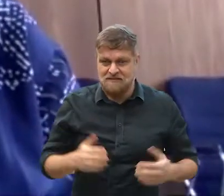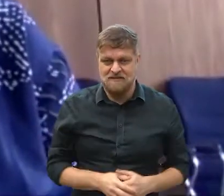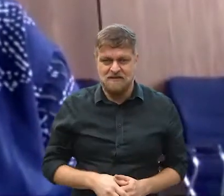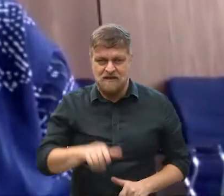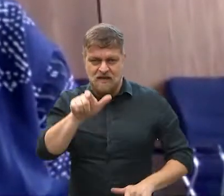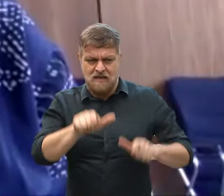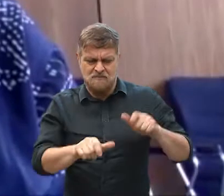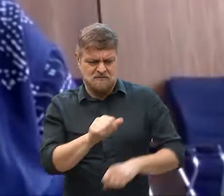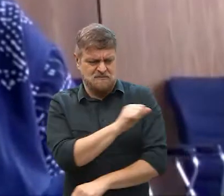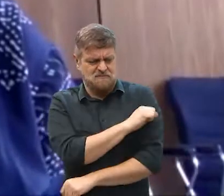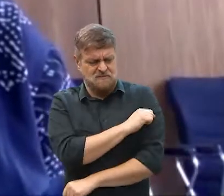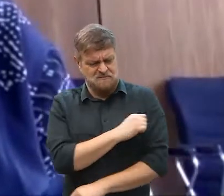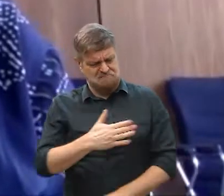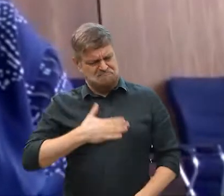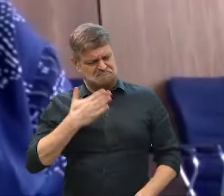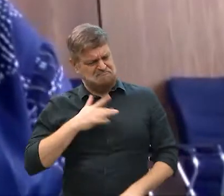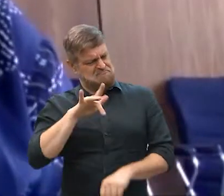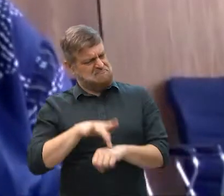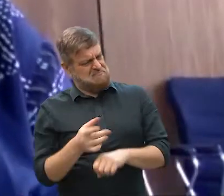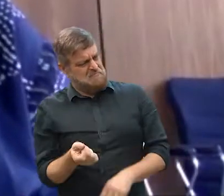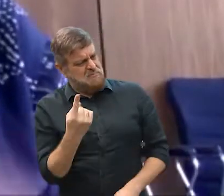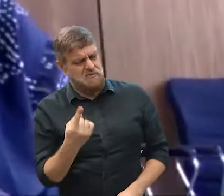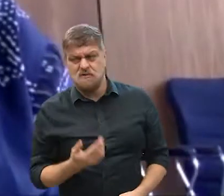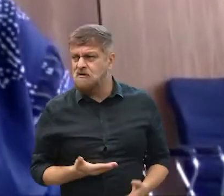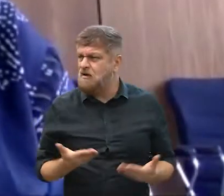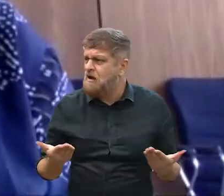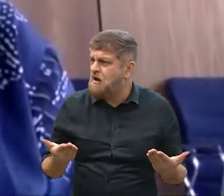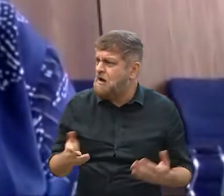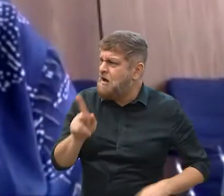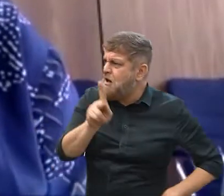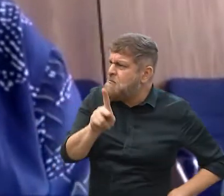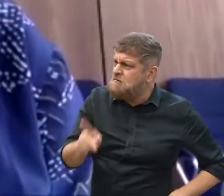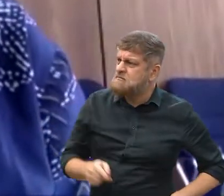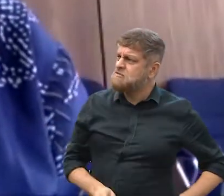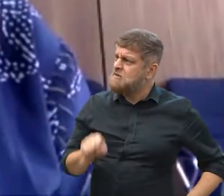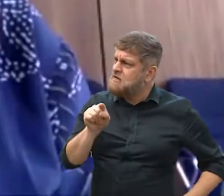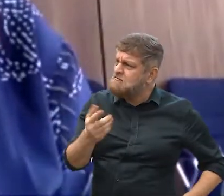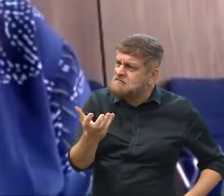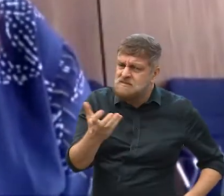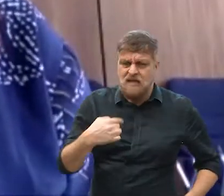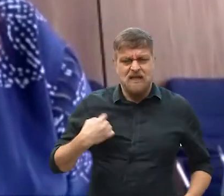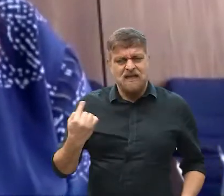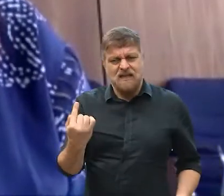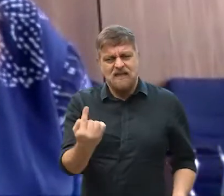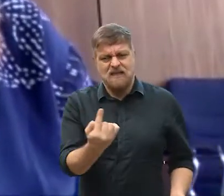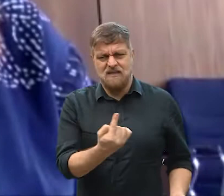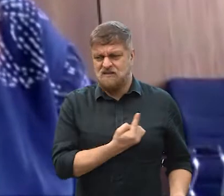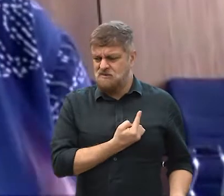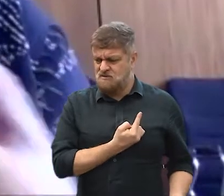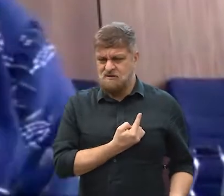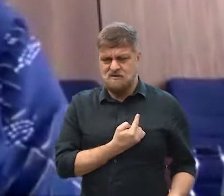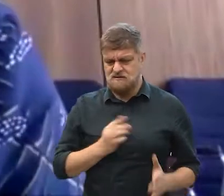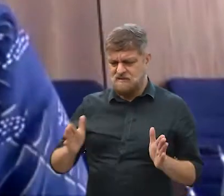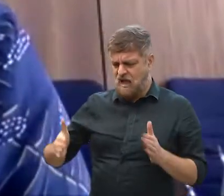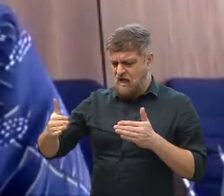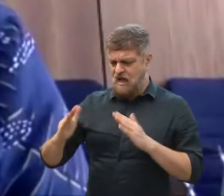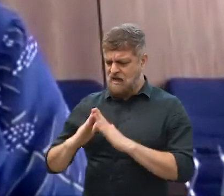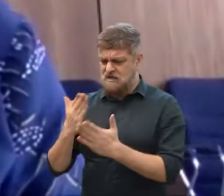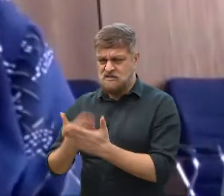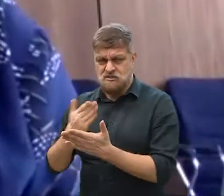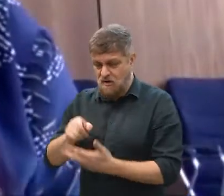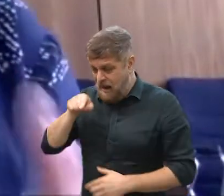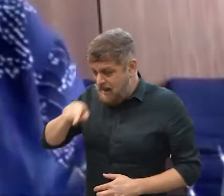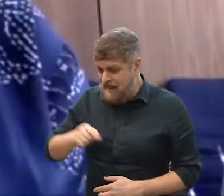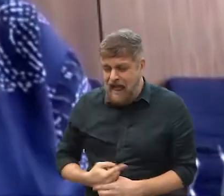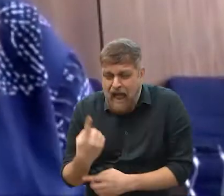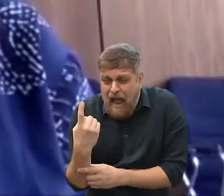reação dos estudantes, né? Eles falavam, mas professora, você quer que nós deixamos a nossa sala de aula, a